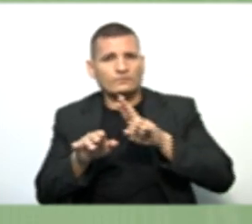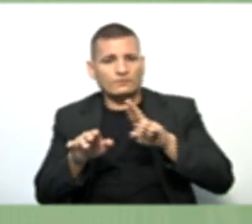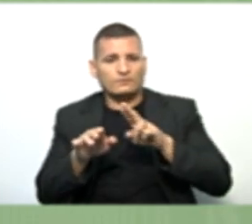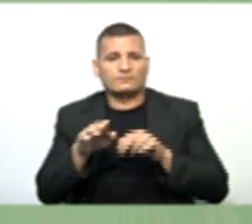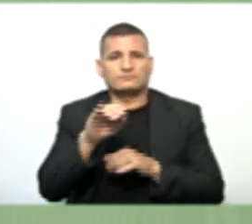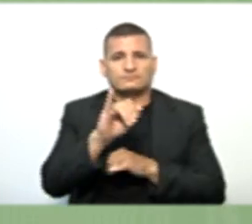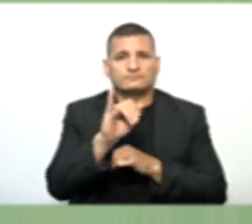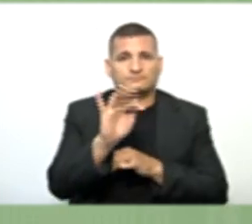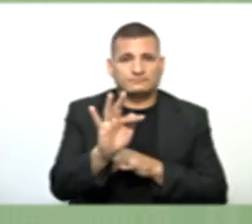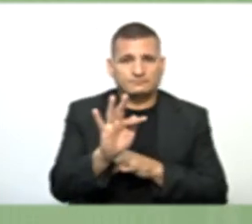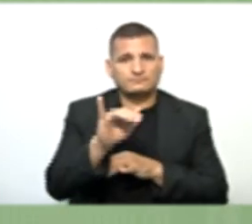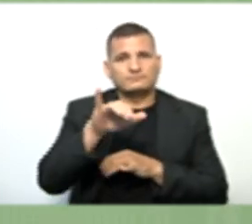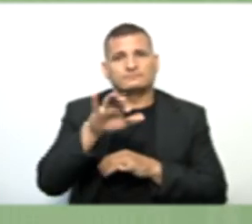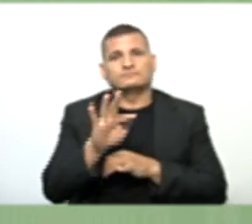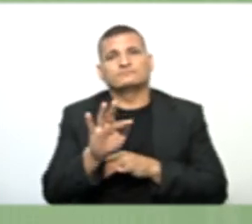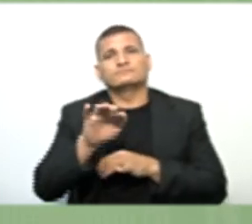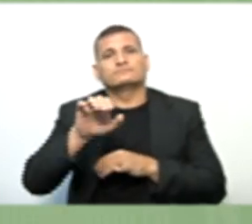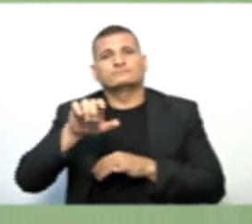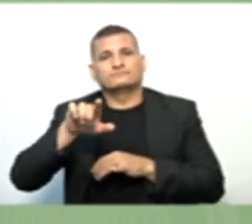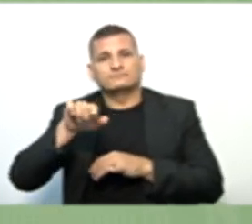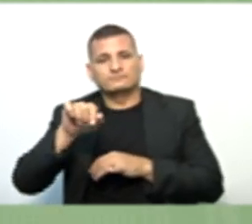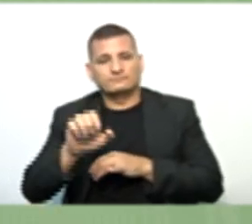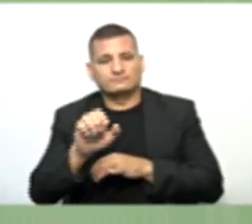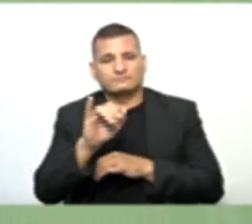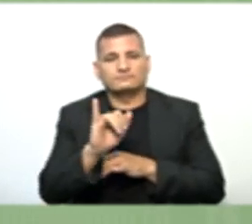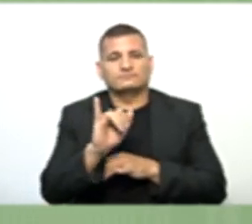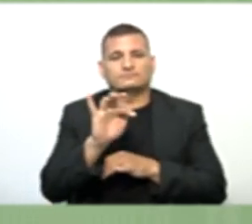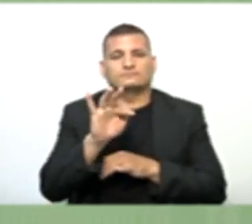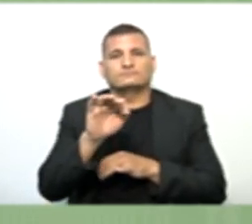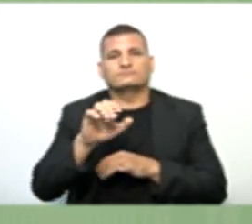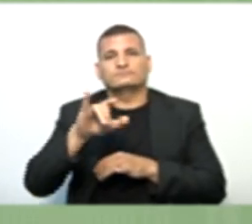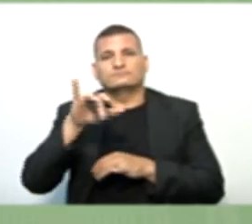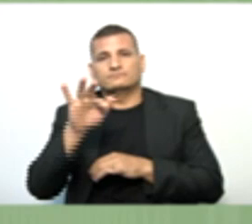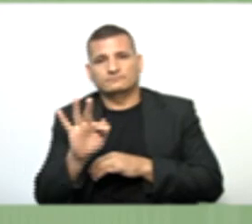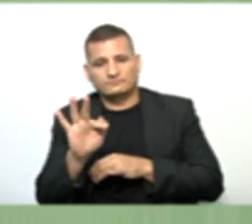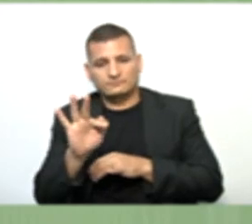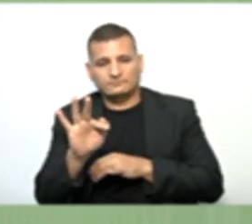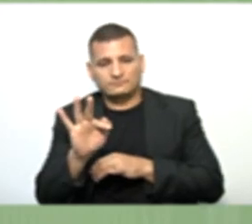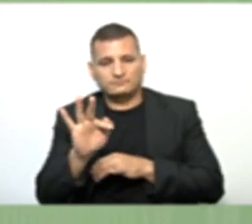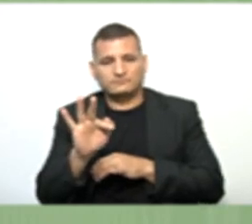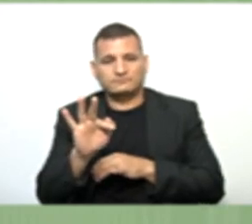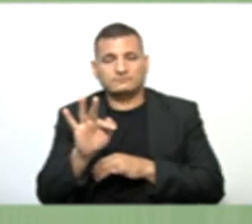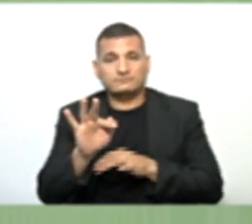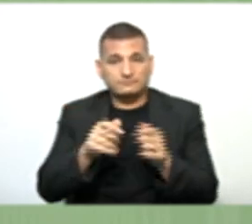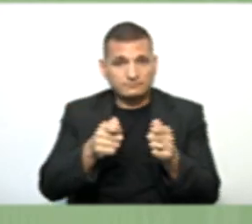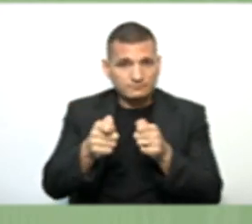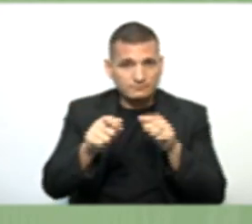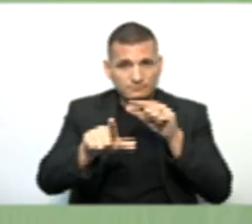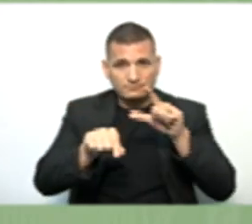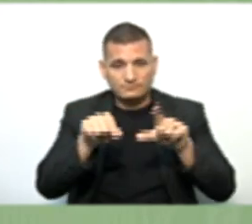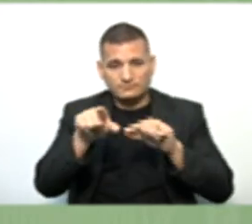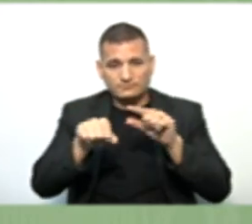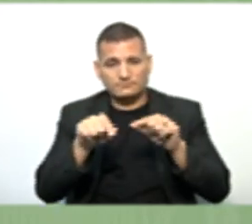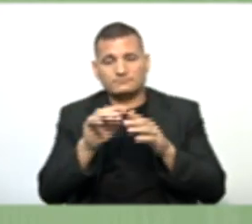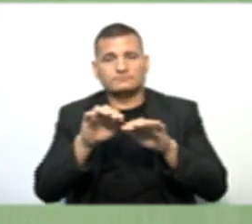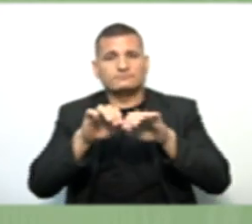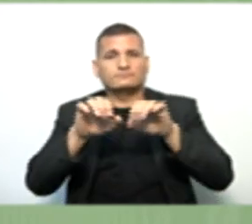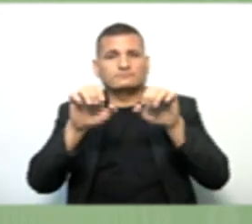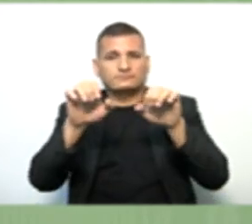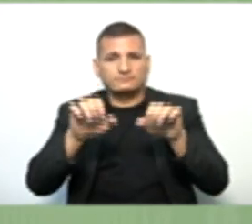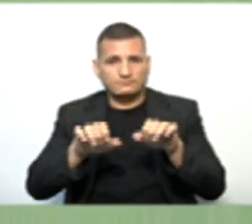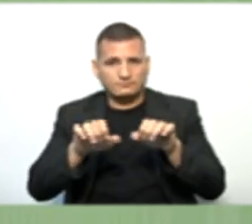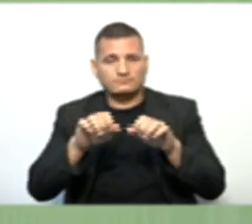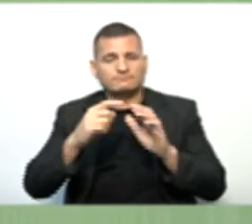de if else, if elif, né, no caso da estrutura de controle de seleção. E para as estruturas de controle